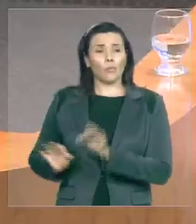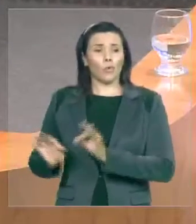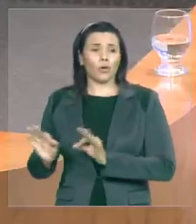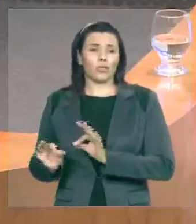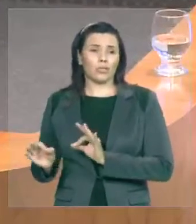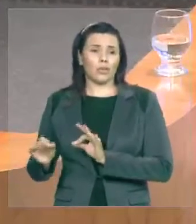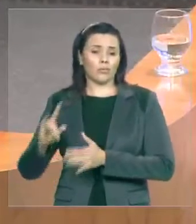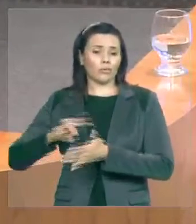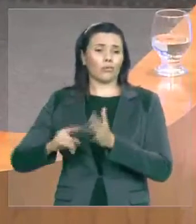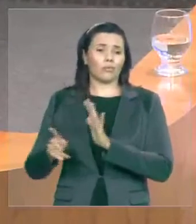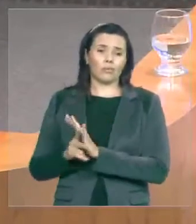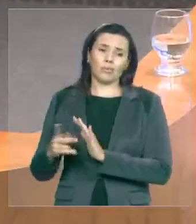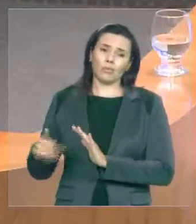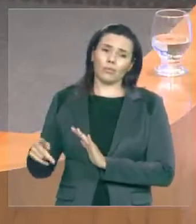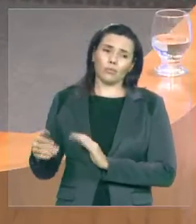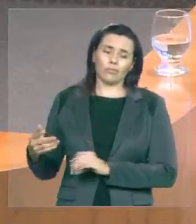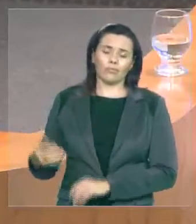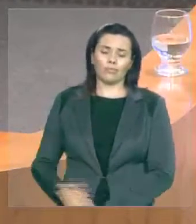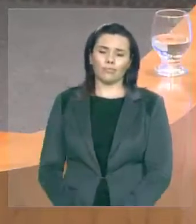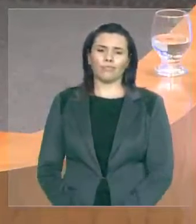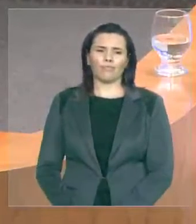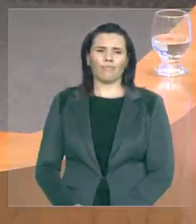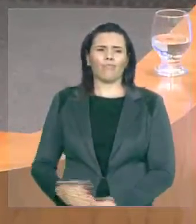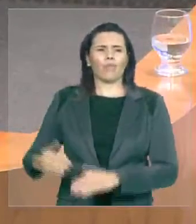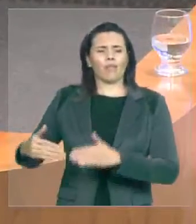Ao longo de tanto tempo,